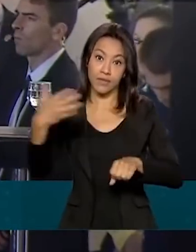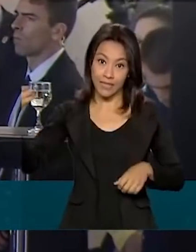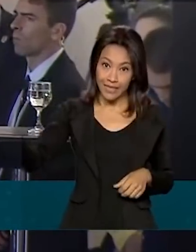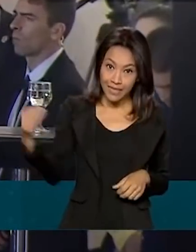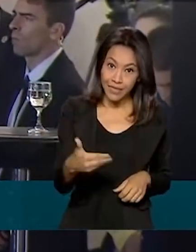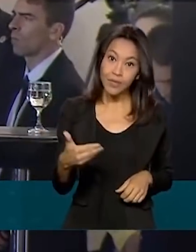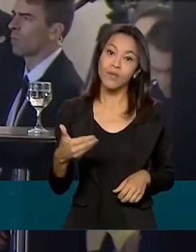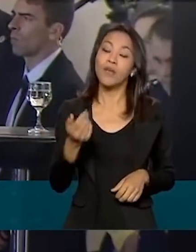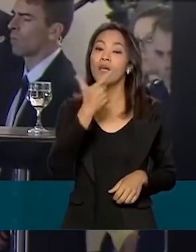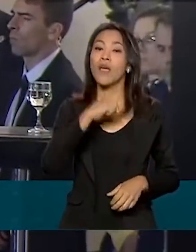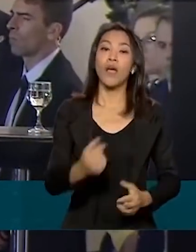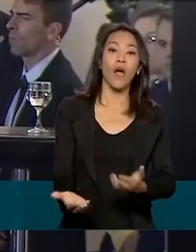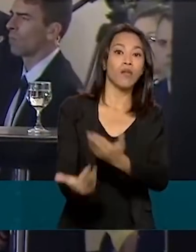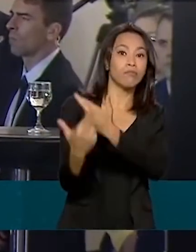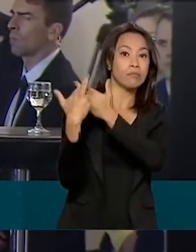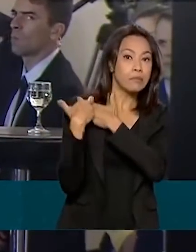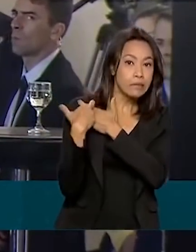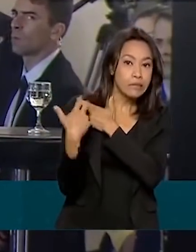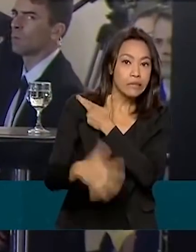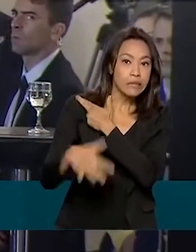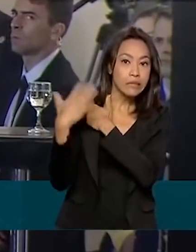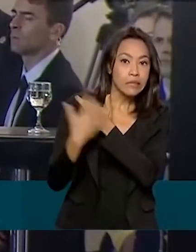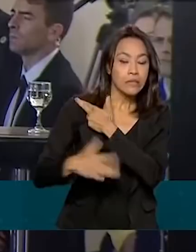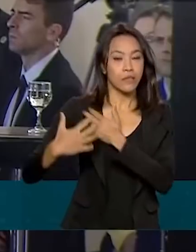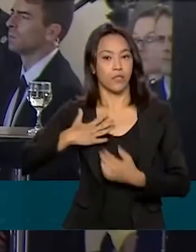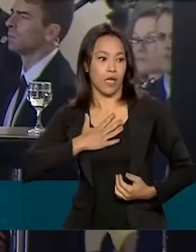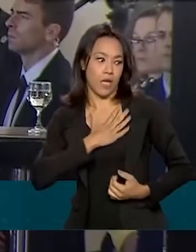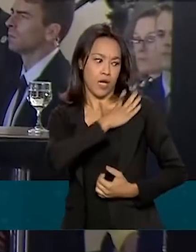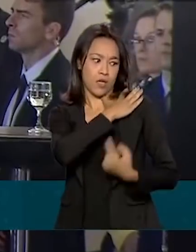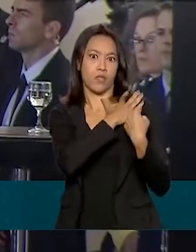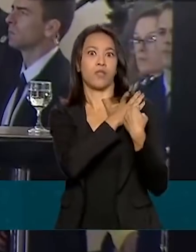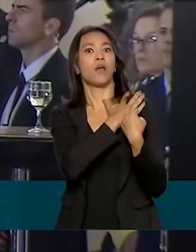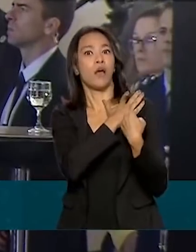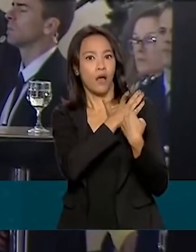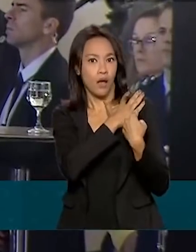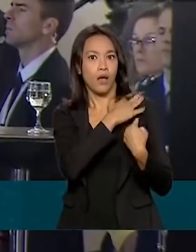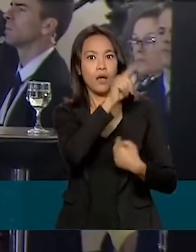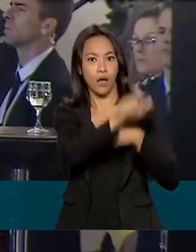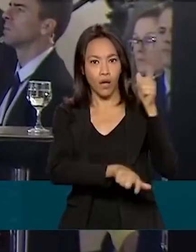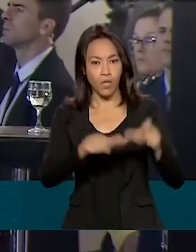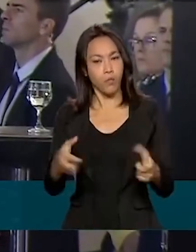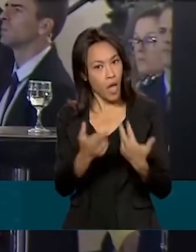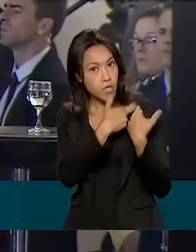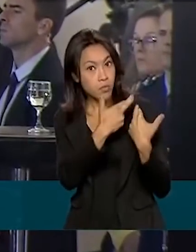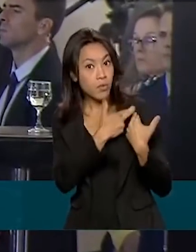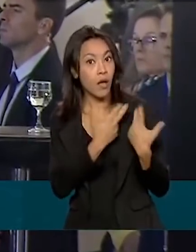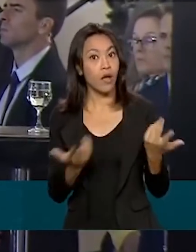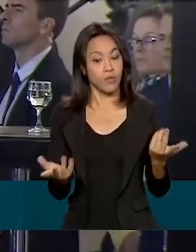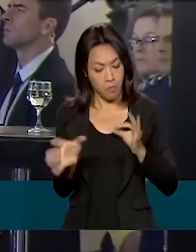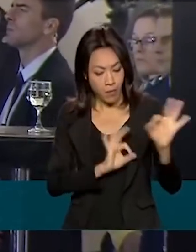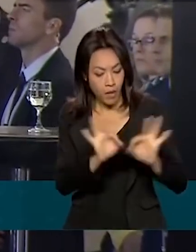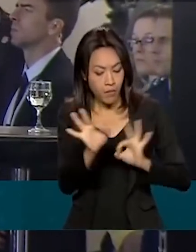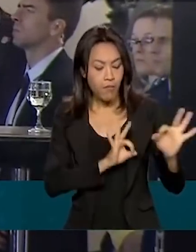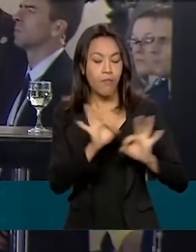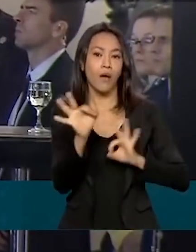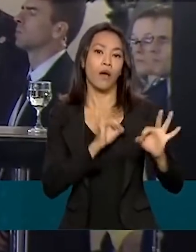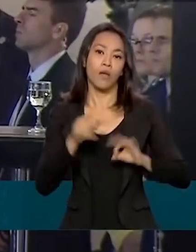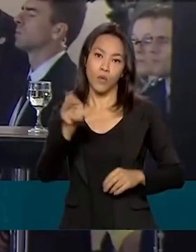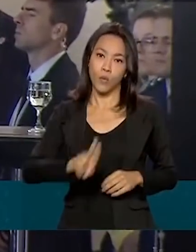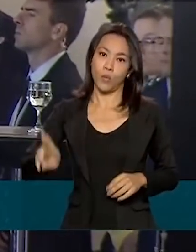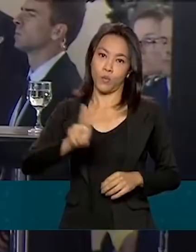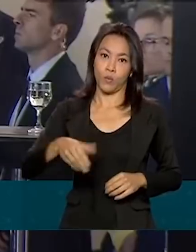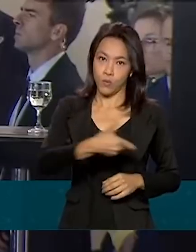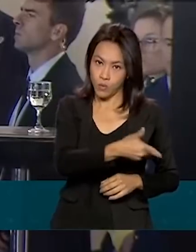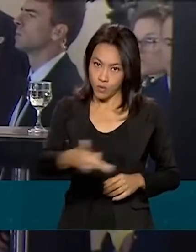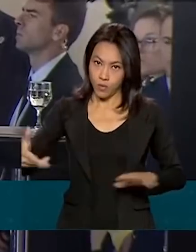sobre os generais a parcela majoritária da responsabilidade pelo preparo e emprego da Força